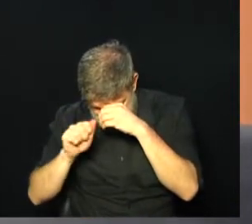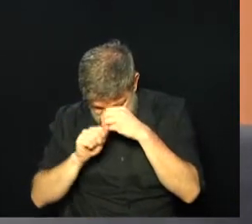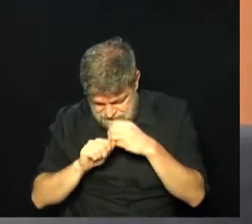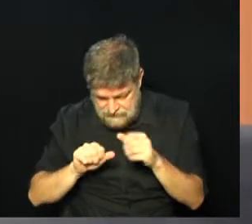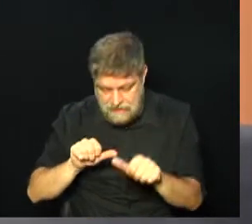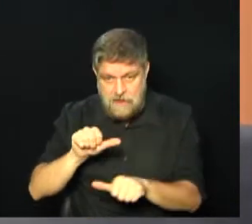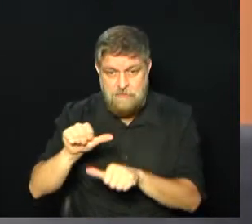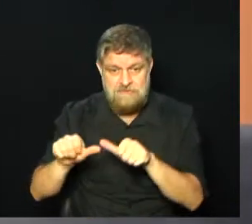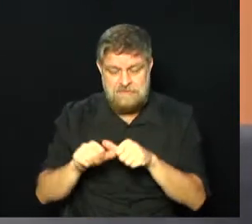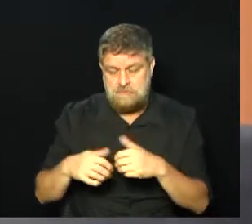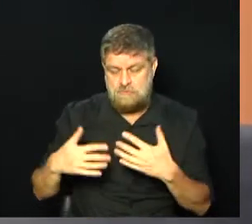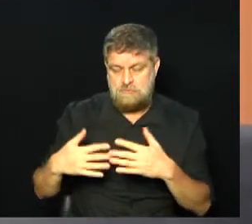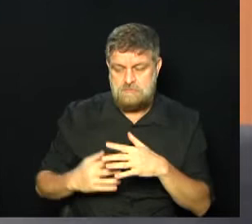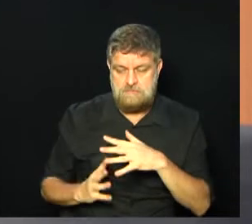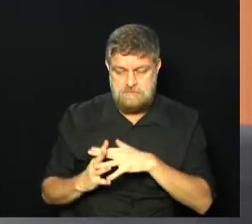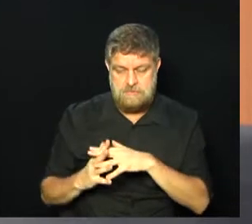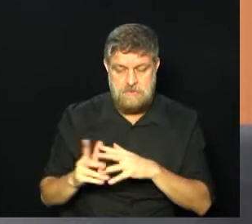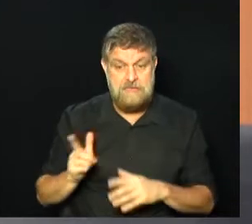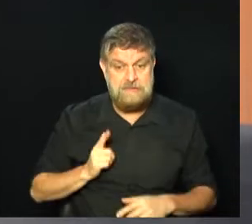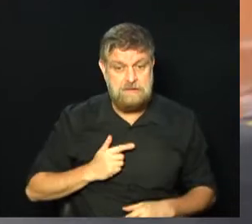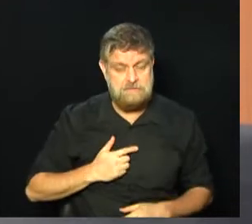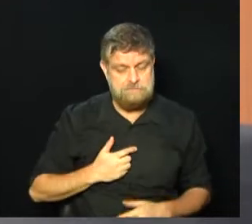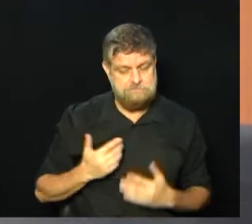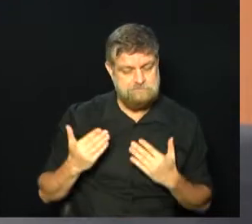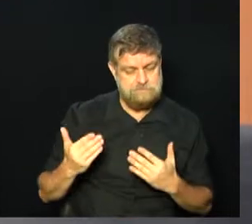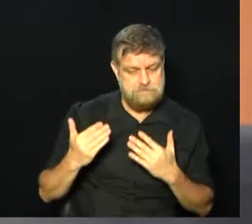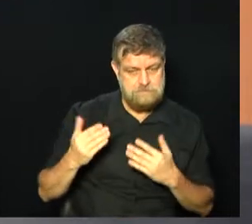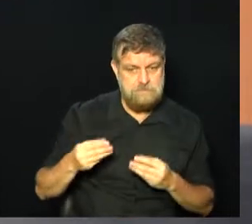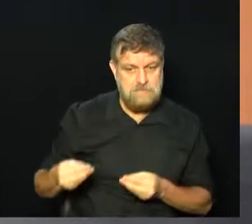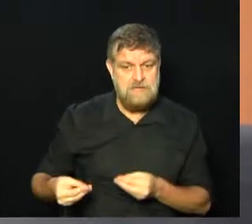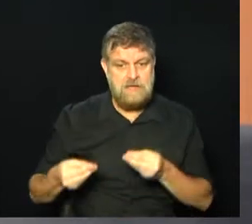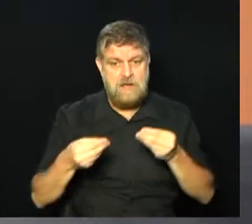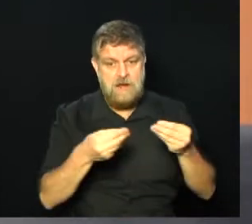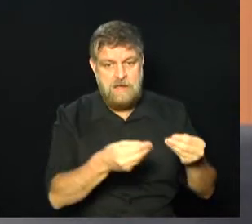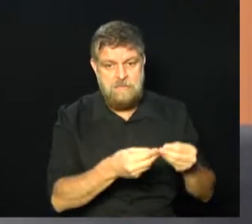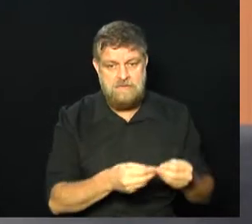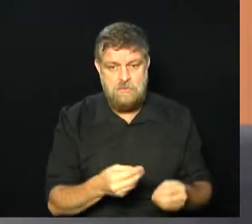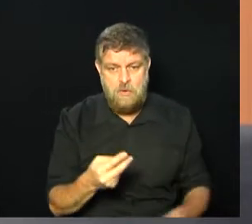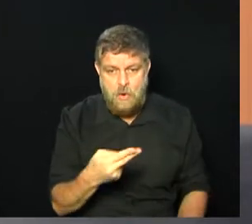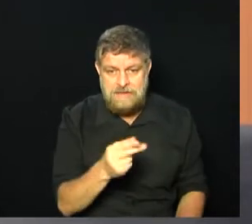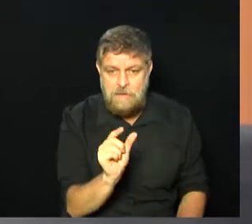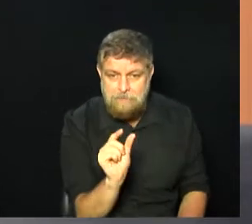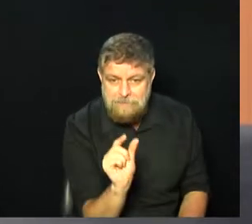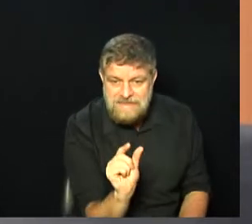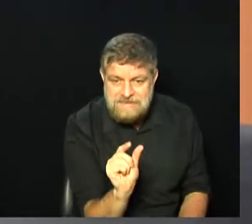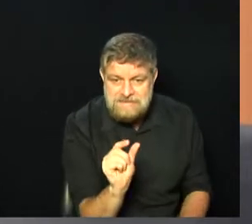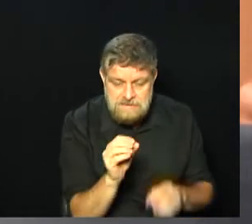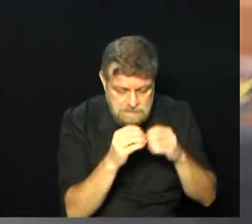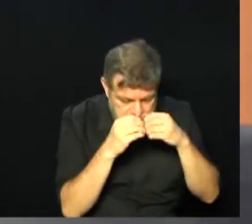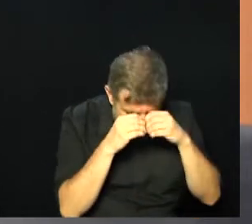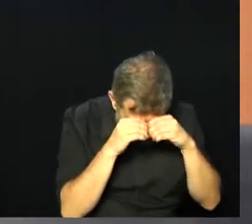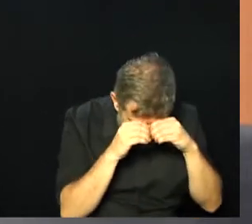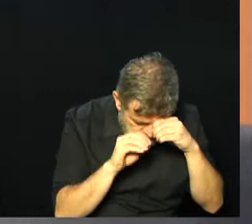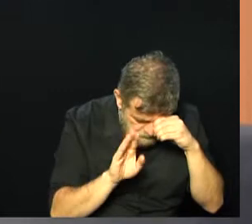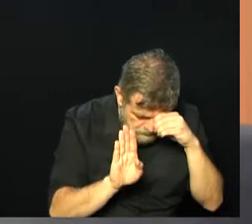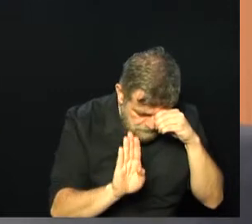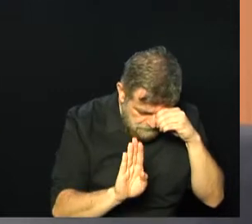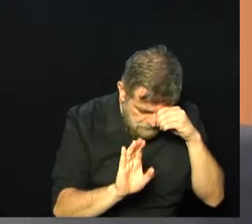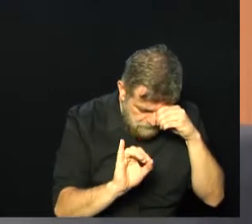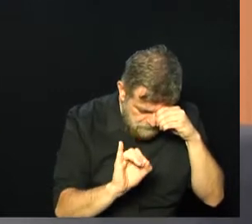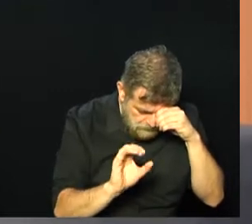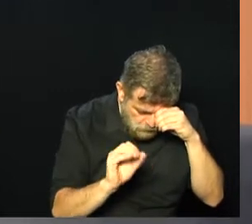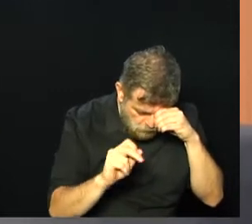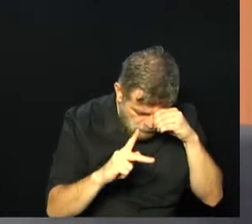é encaminhado para biópsia. Em relação ao que o doutor André falou, eu concordo que seria importante Campinas ter um